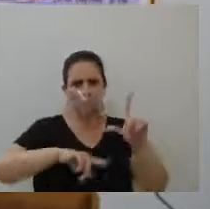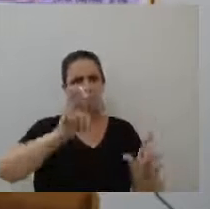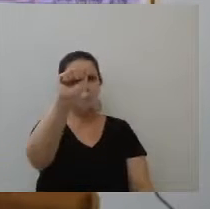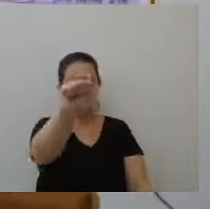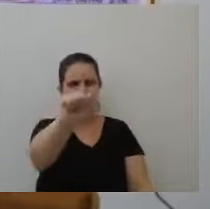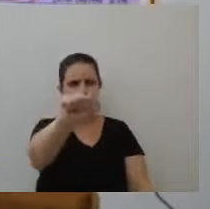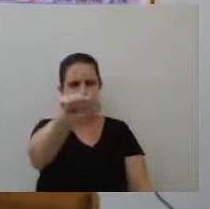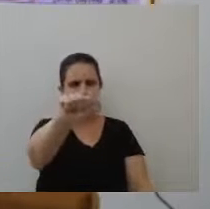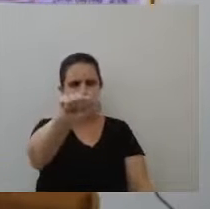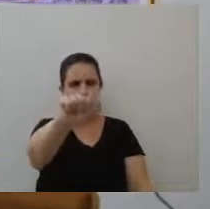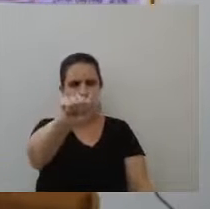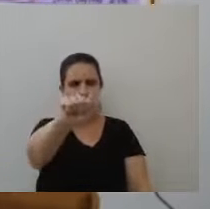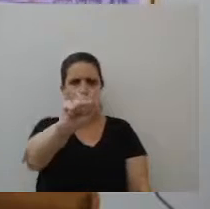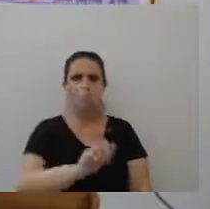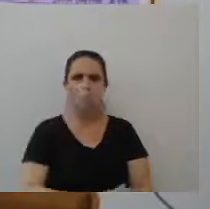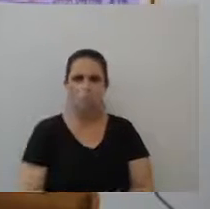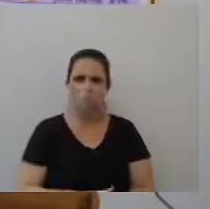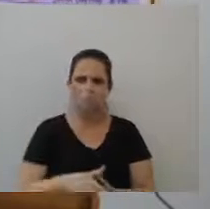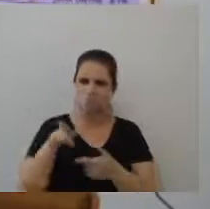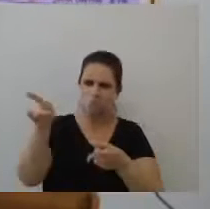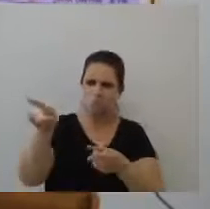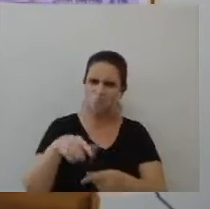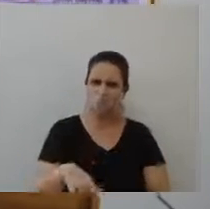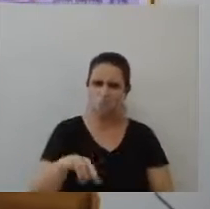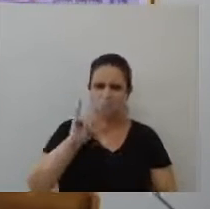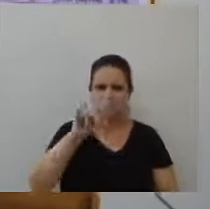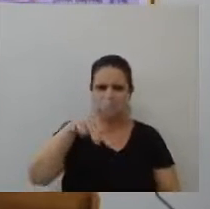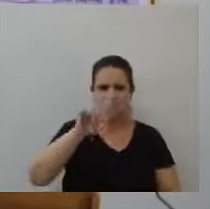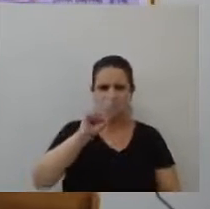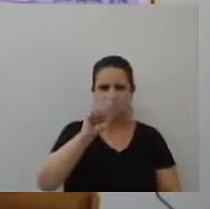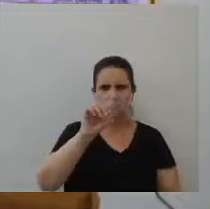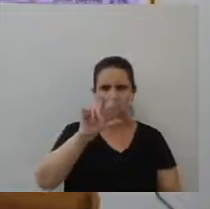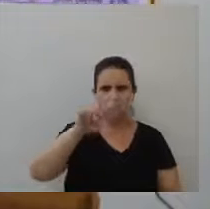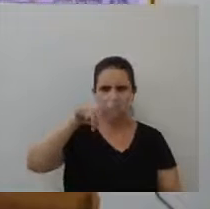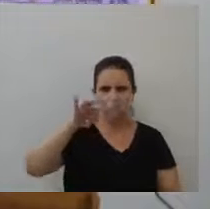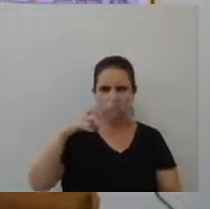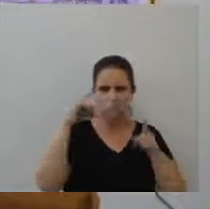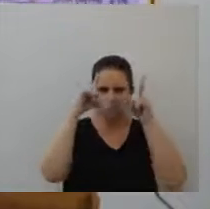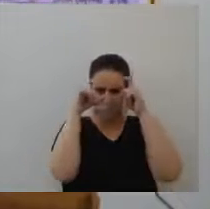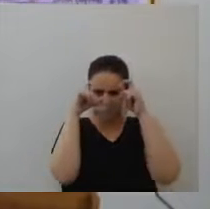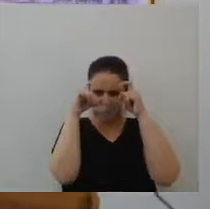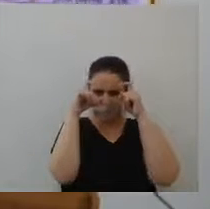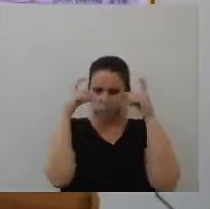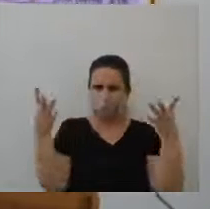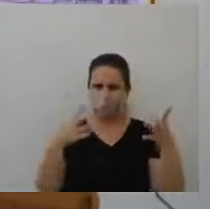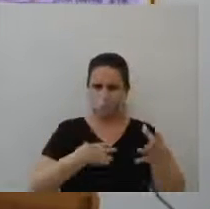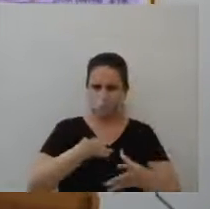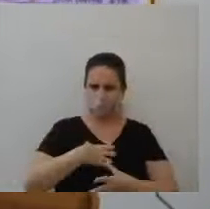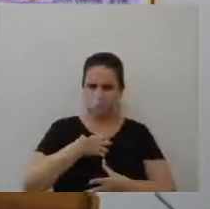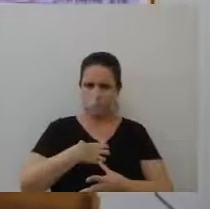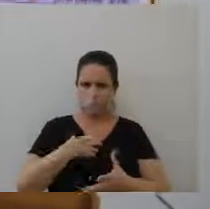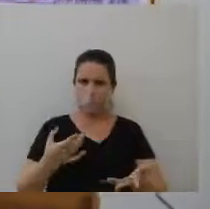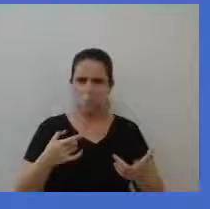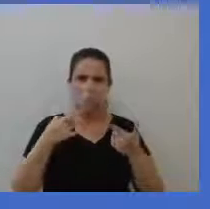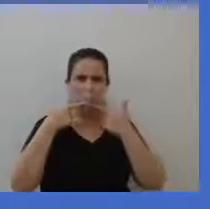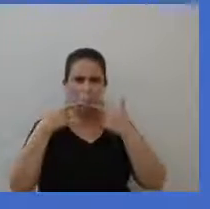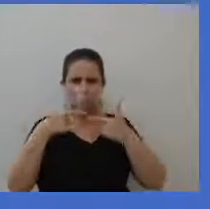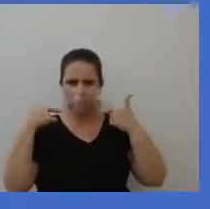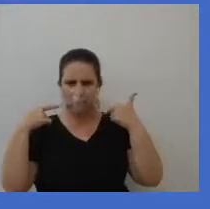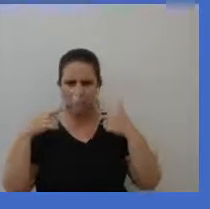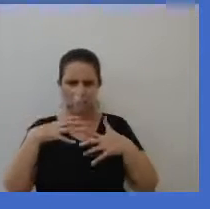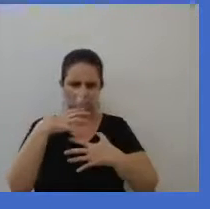úteis. Textos jornalísticos. Uma notícia, uma reportagem. Eu trouxe para vocês, e vamos ver aqui na tela